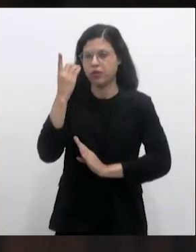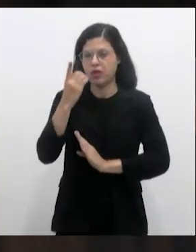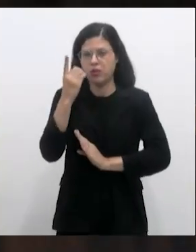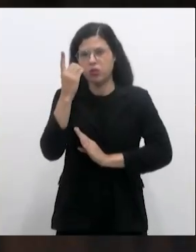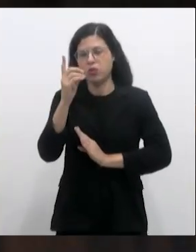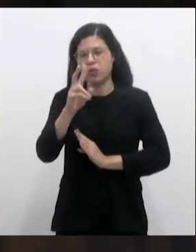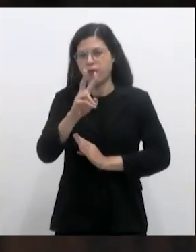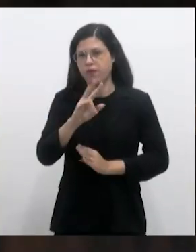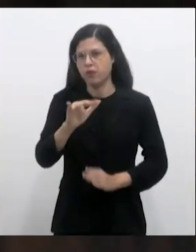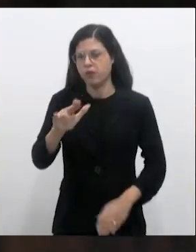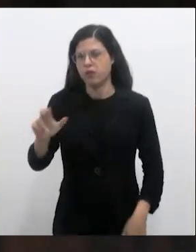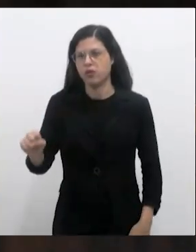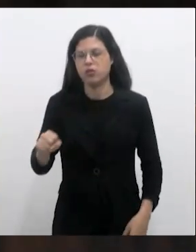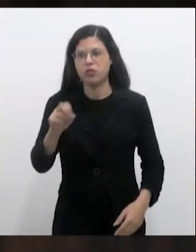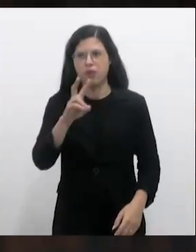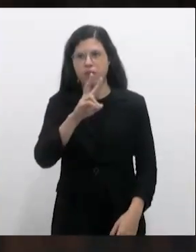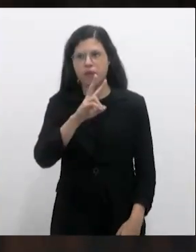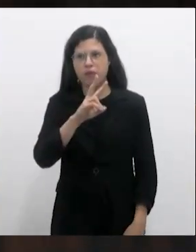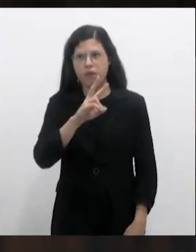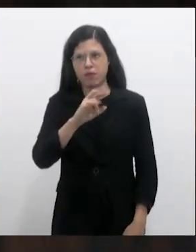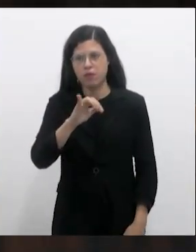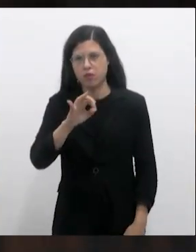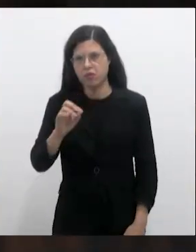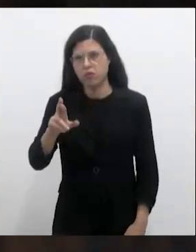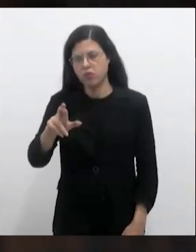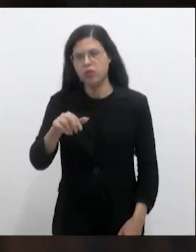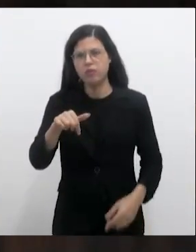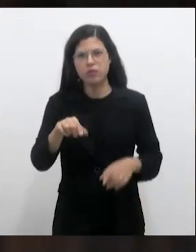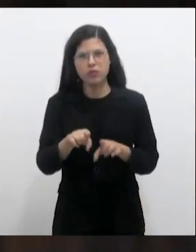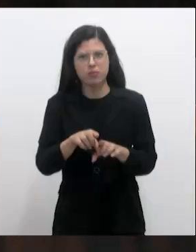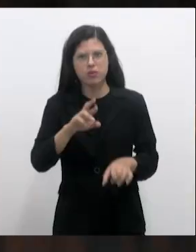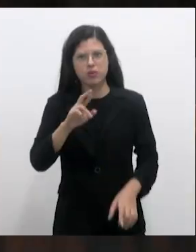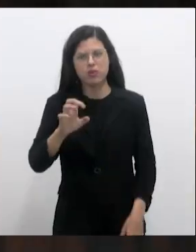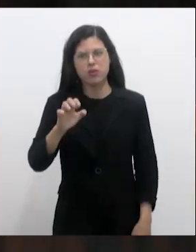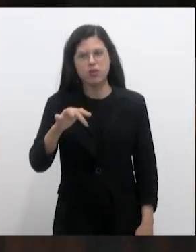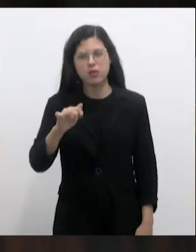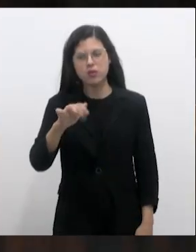Vinícius Cozzolino, Vitor Júnior e Renato Miranda. Em